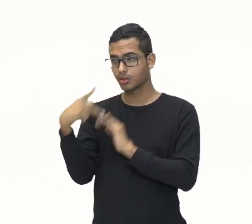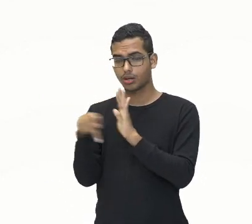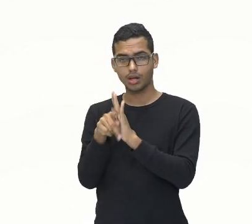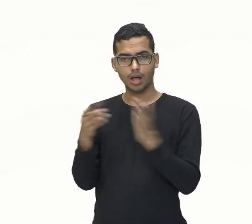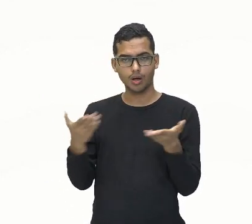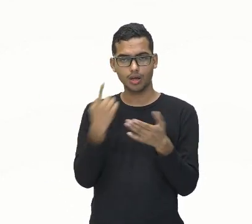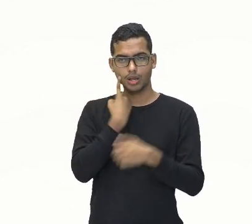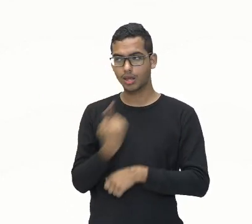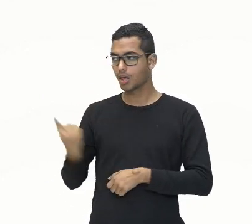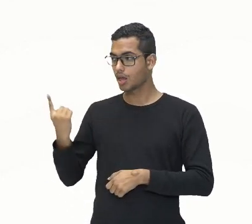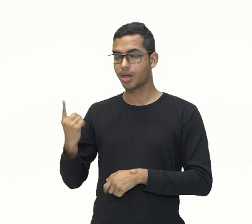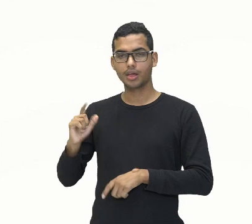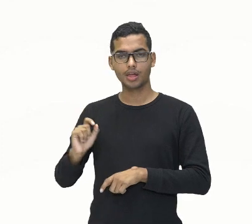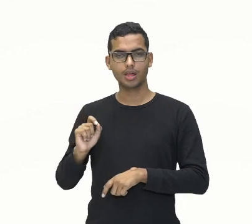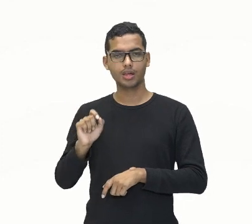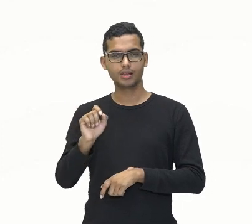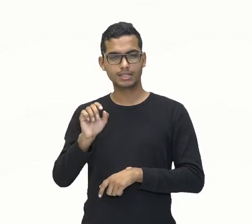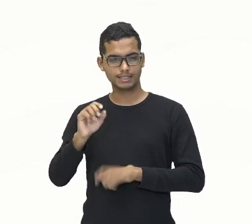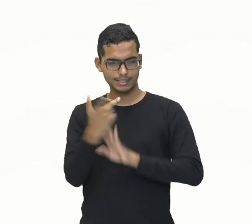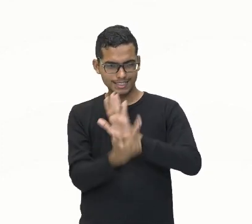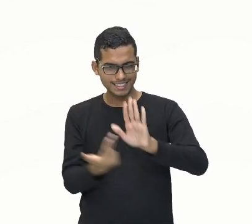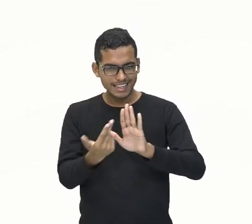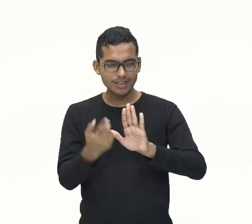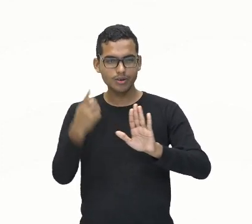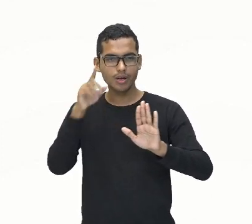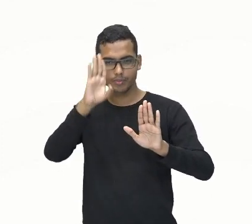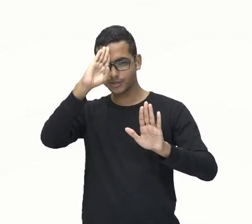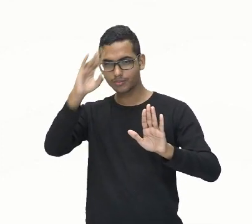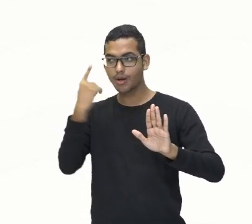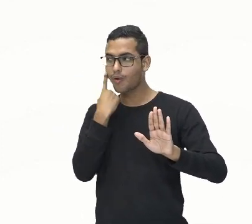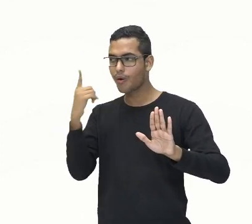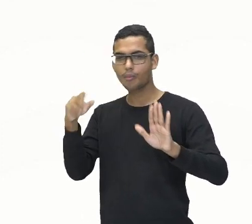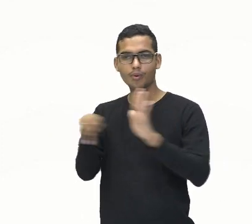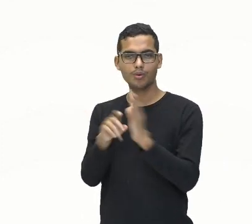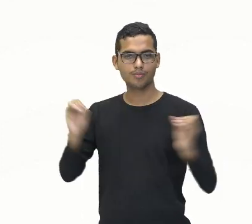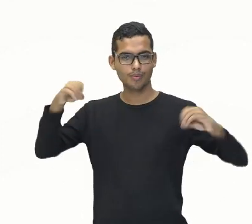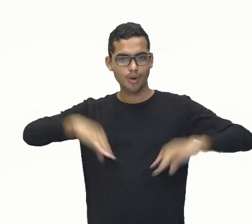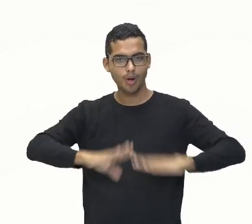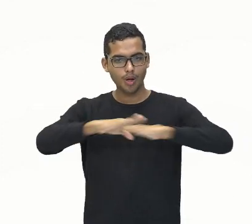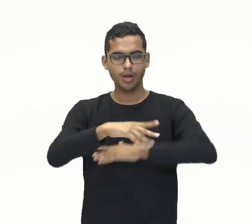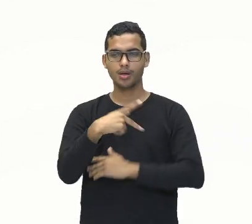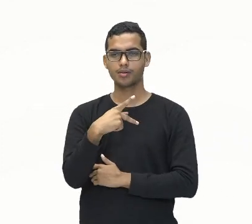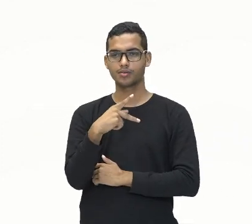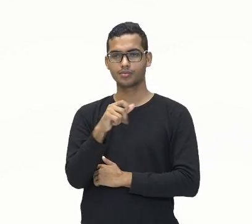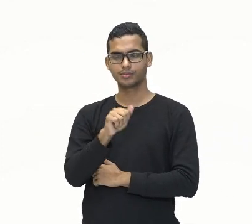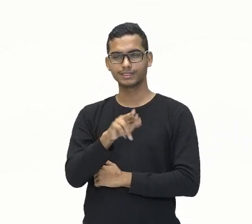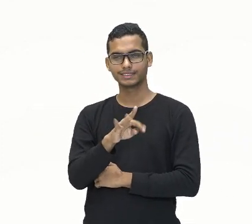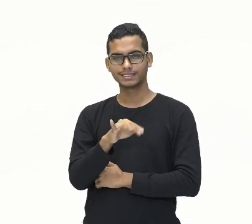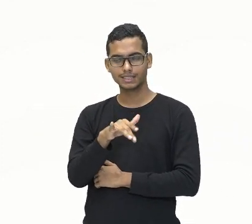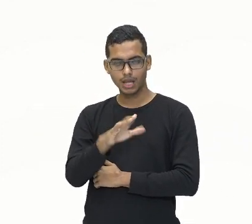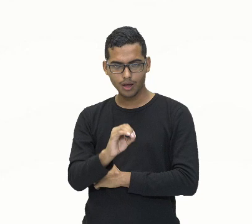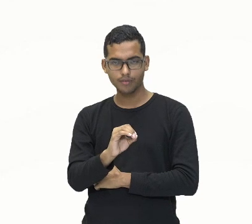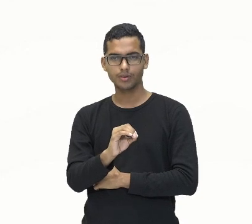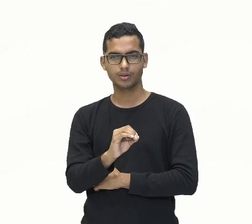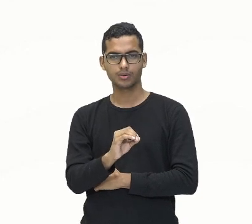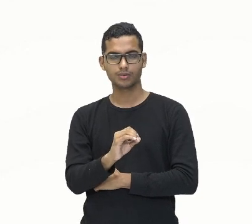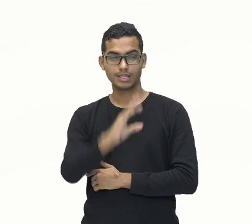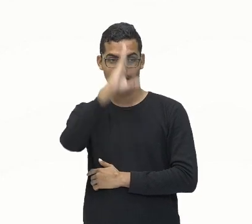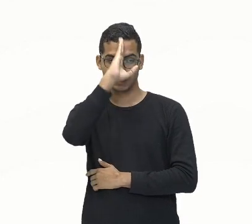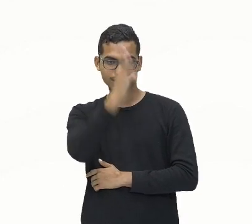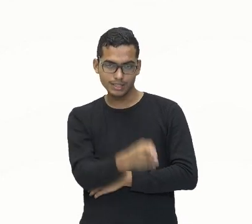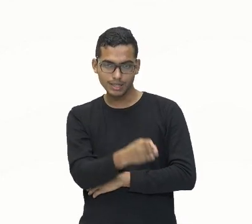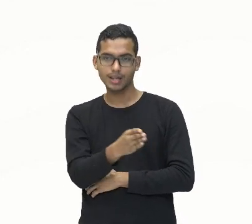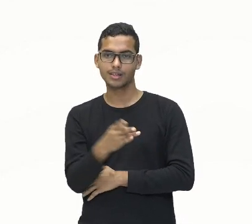Pacífico. Então veja que é um corredor direto de acesso, reto, sem interferência, né, entre